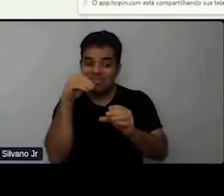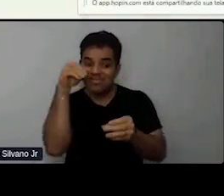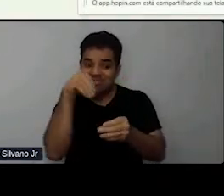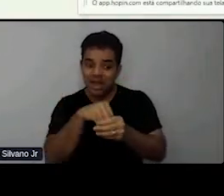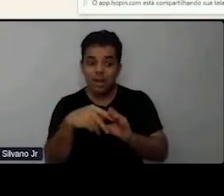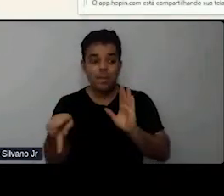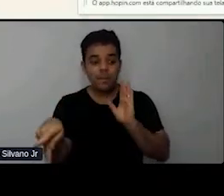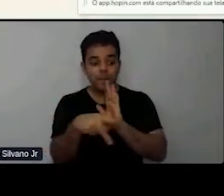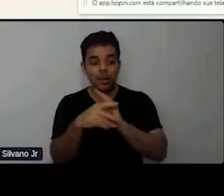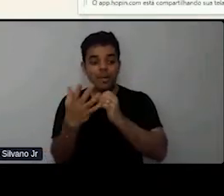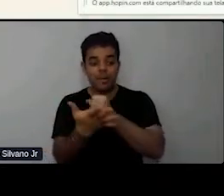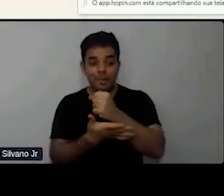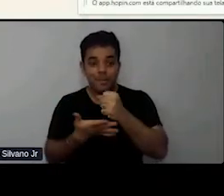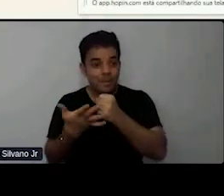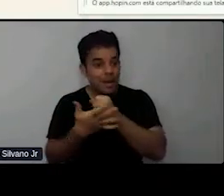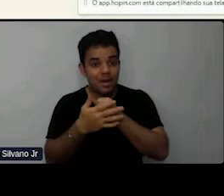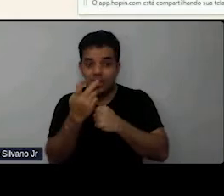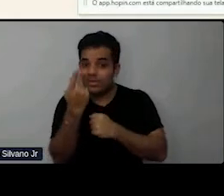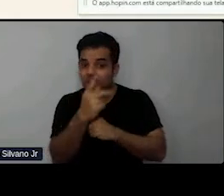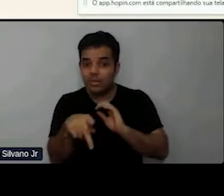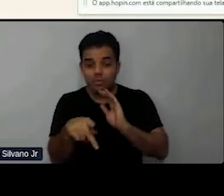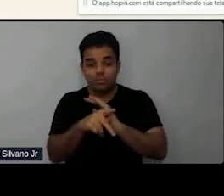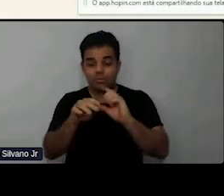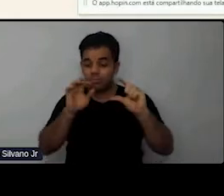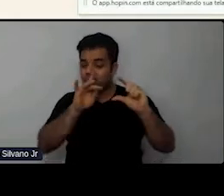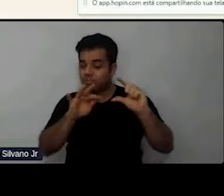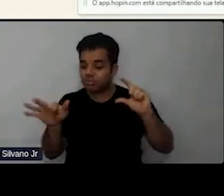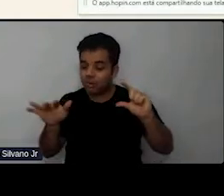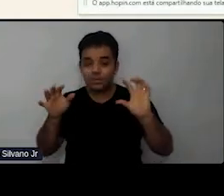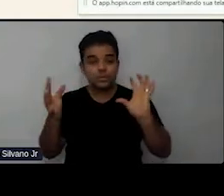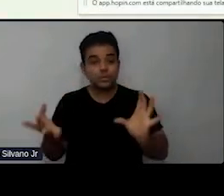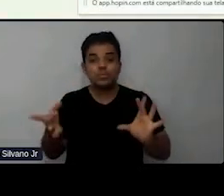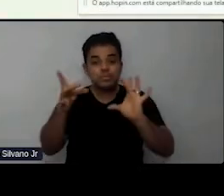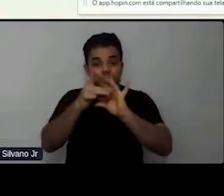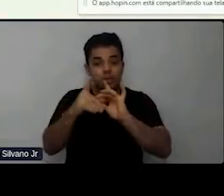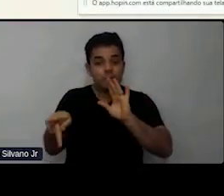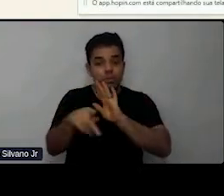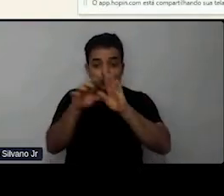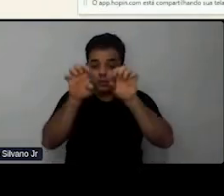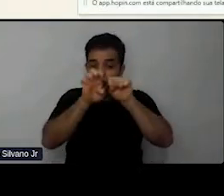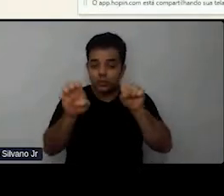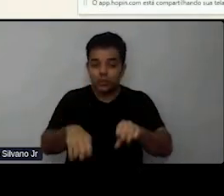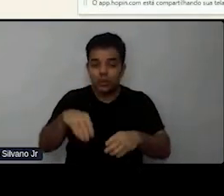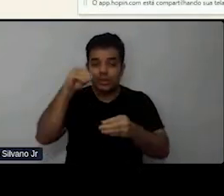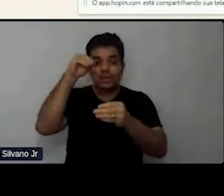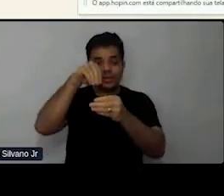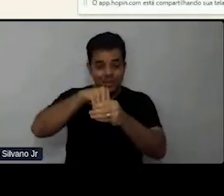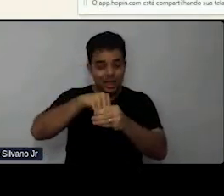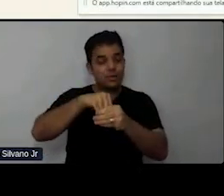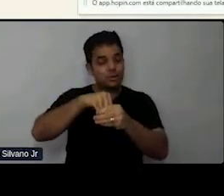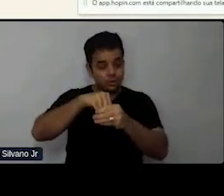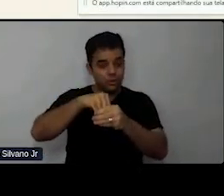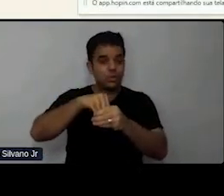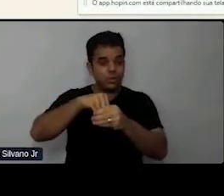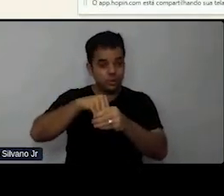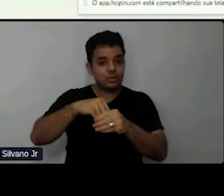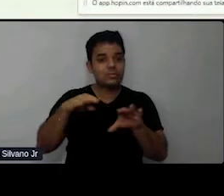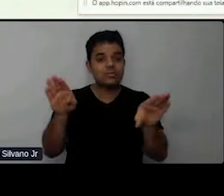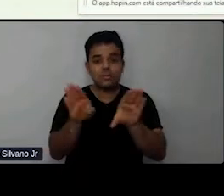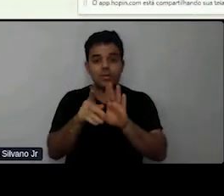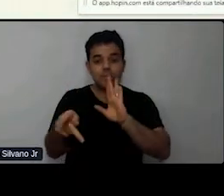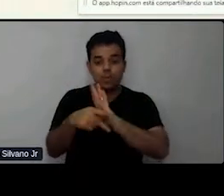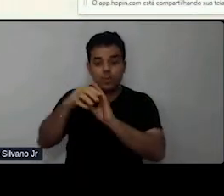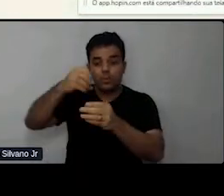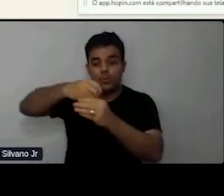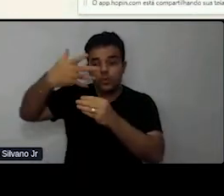parte base do texto, né? É parte base ali da estrutura que a gente tem de